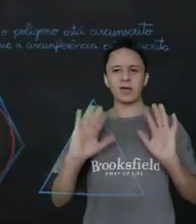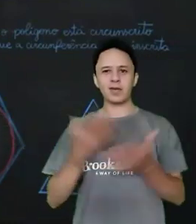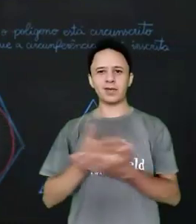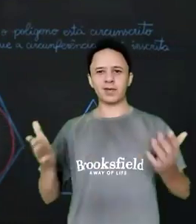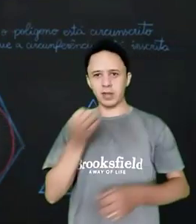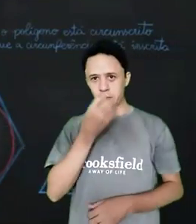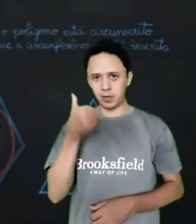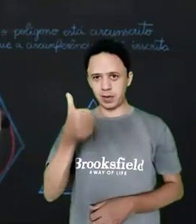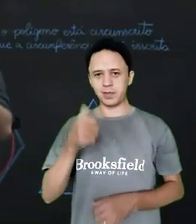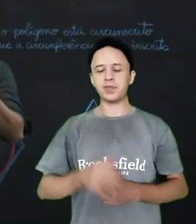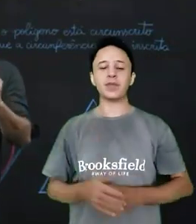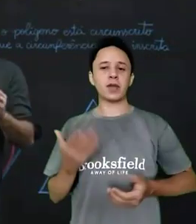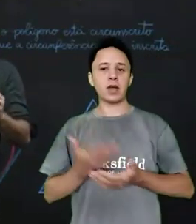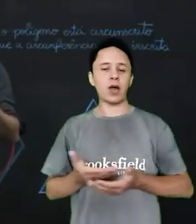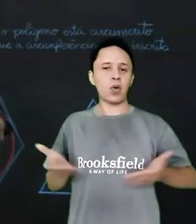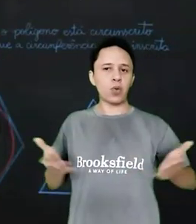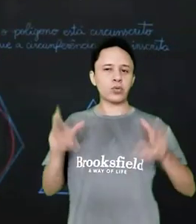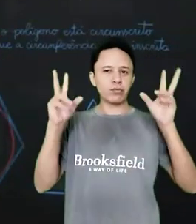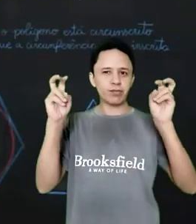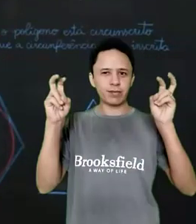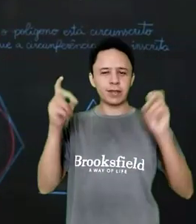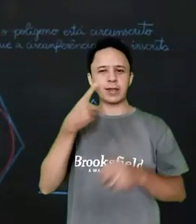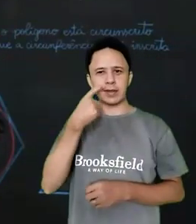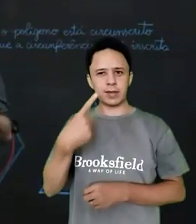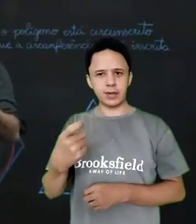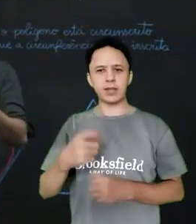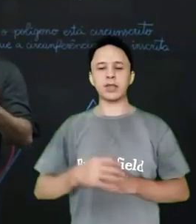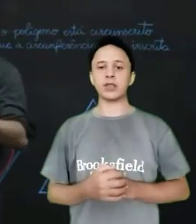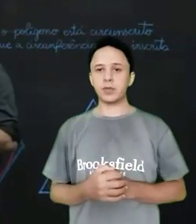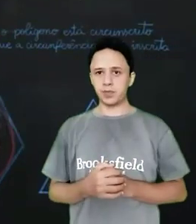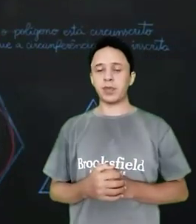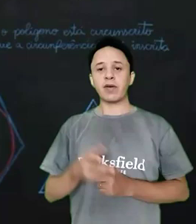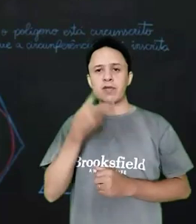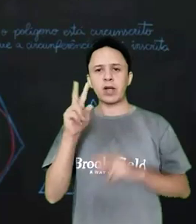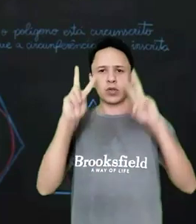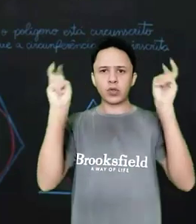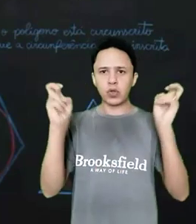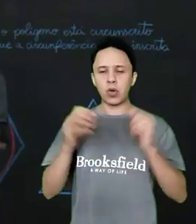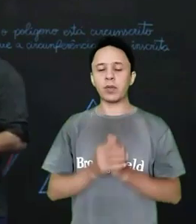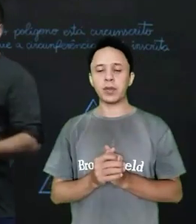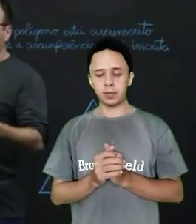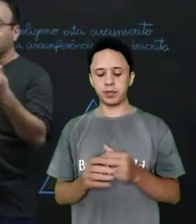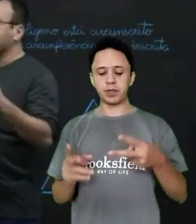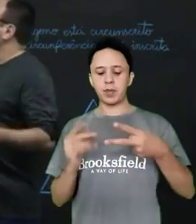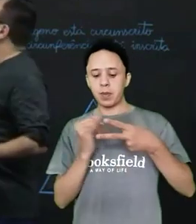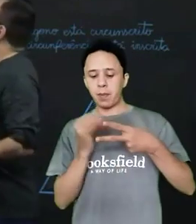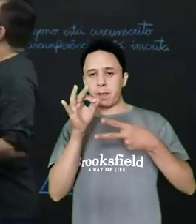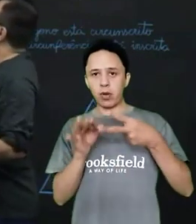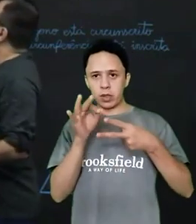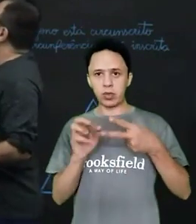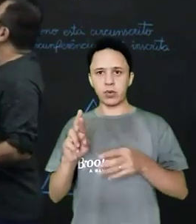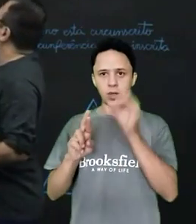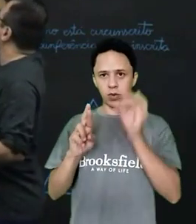Olá pessoal, tudo bem com vocês? Nesta nossa aula vamos tratar de um assunto bem interessante, onde ele nos fala sobre polígono regular e a